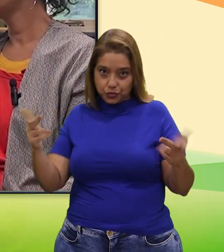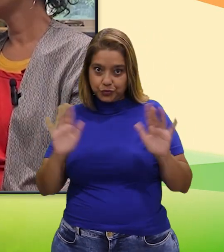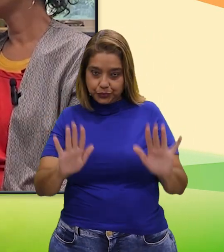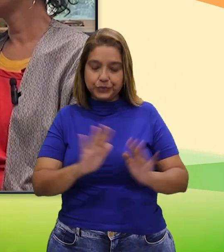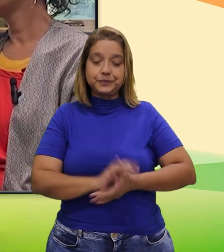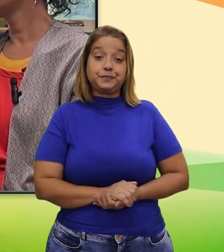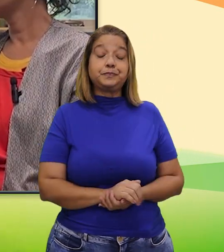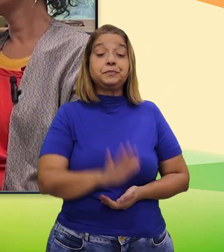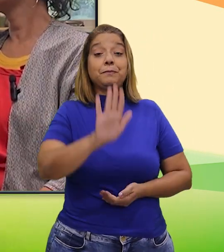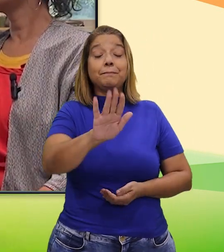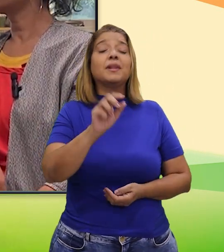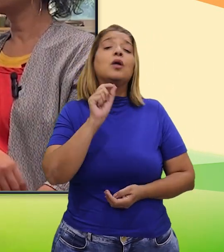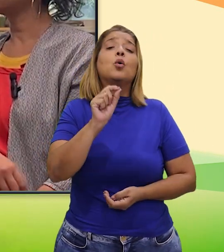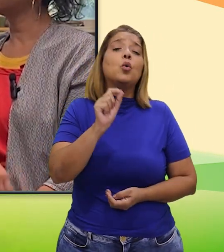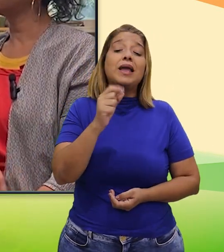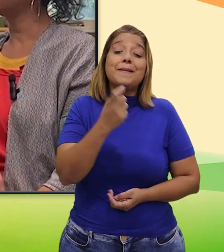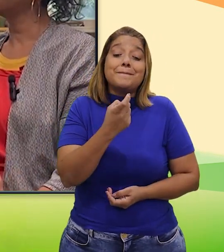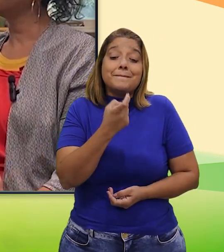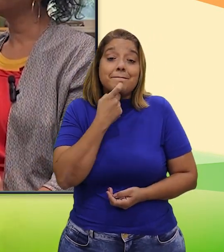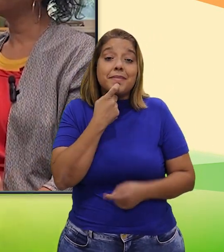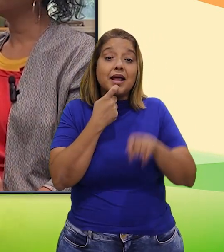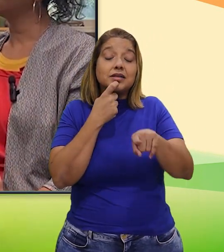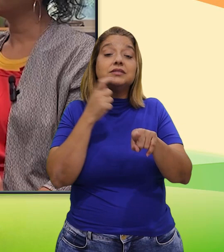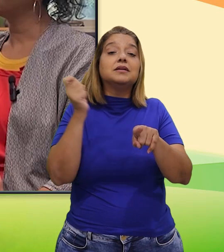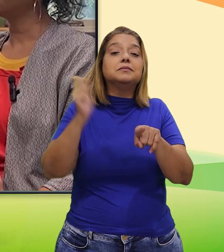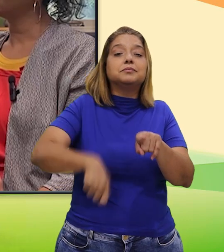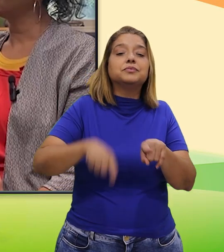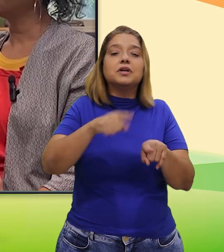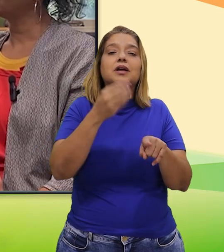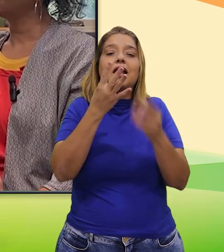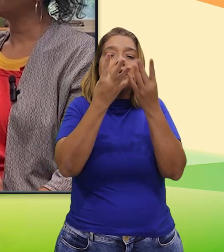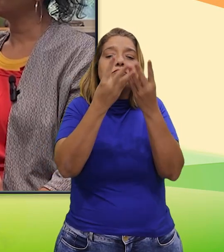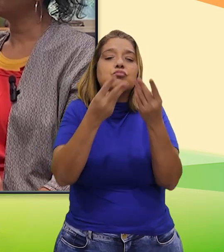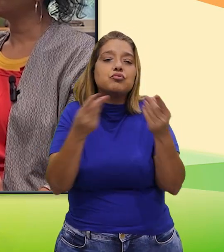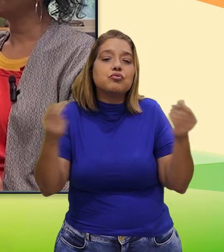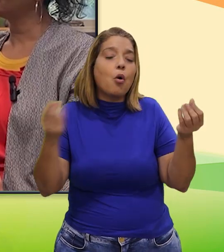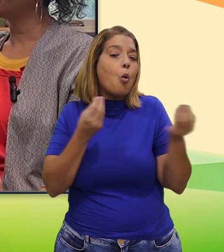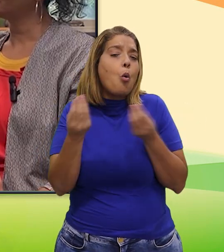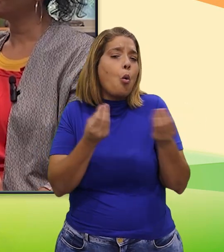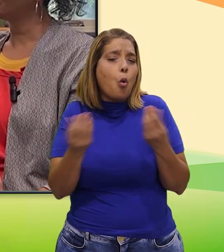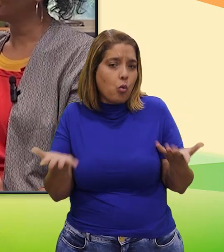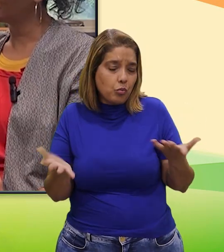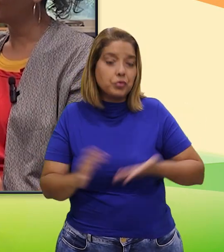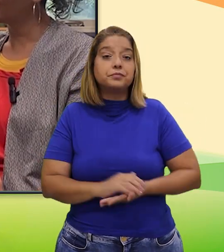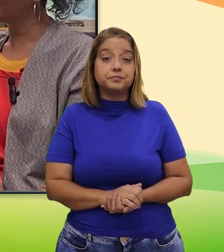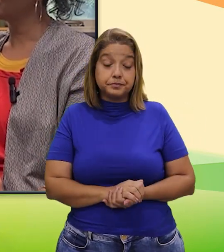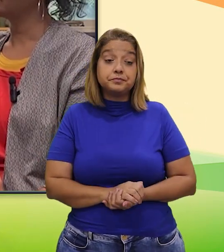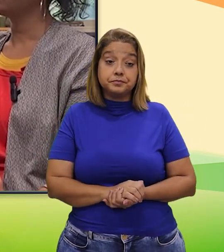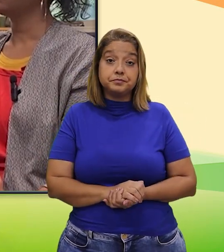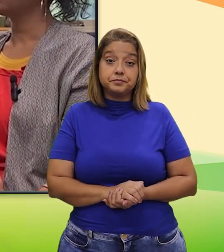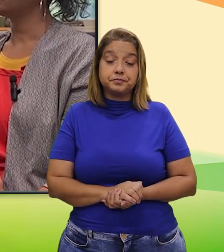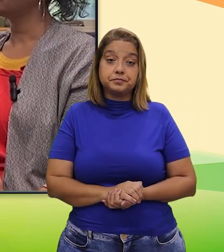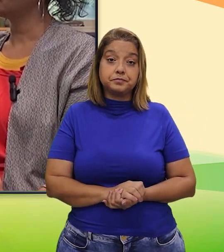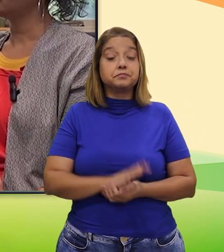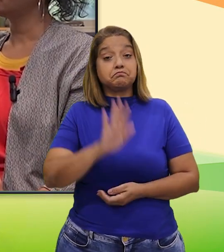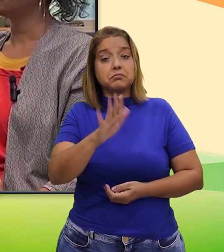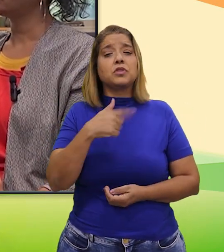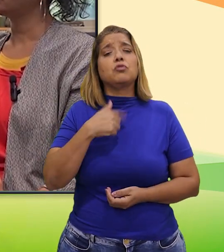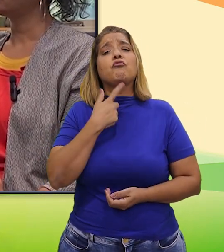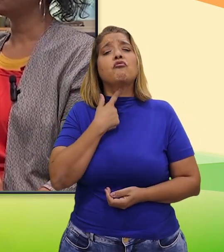primeira pressão que a gente fez foi para que os plásticos fossem degradáveis. Obviamente